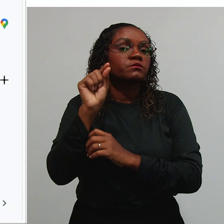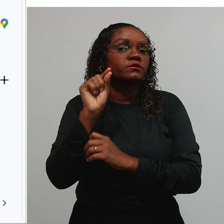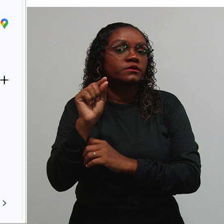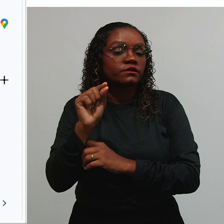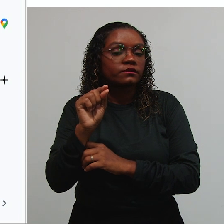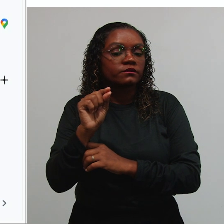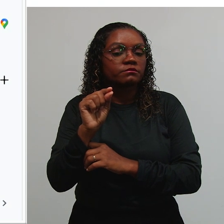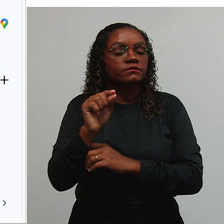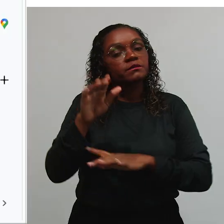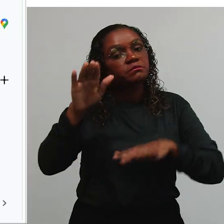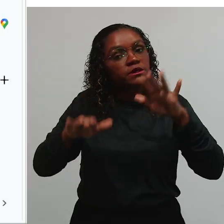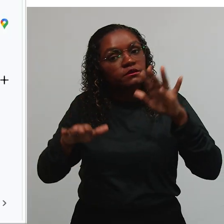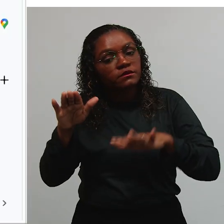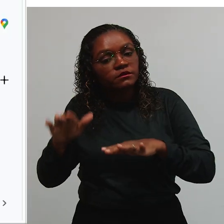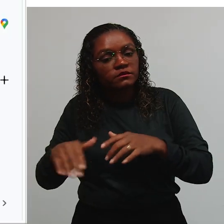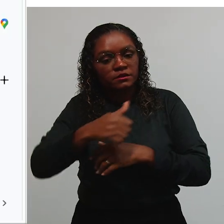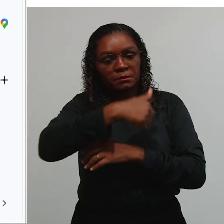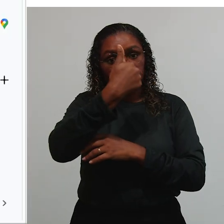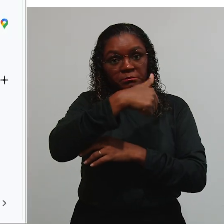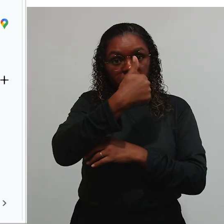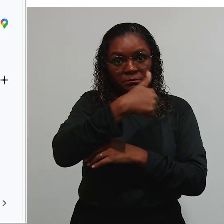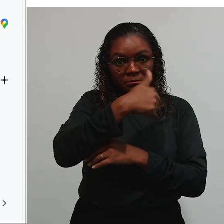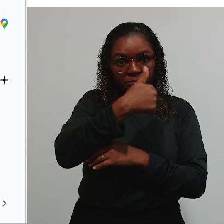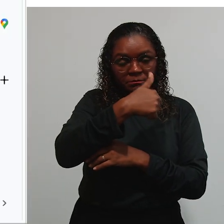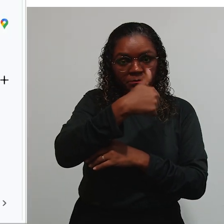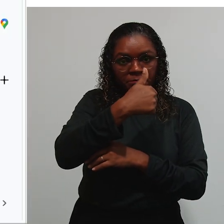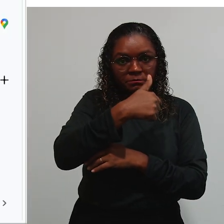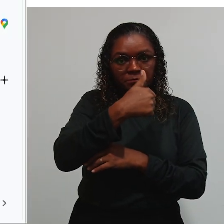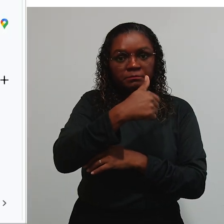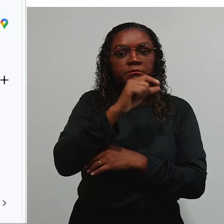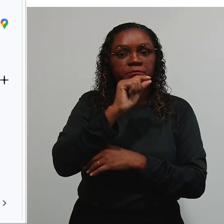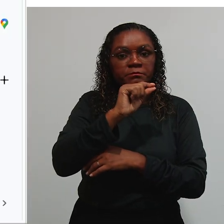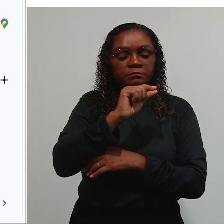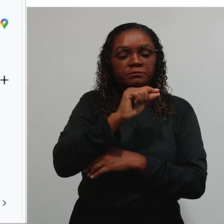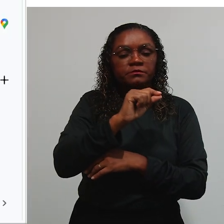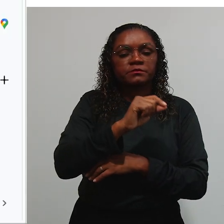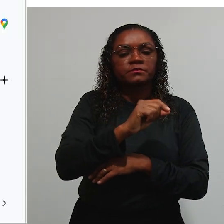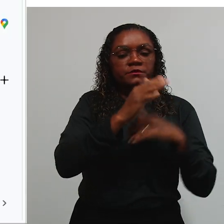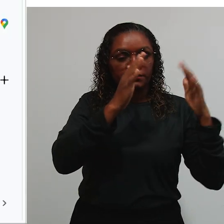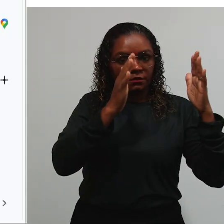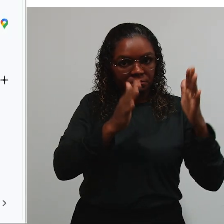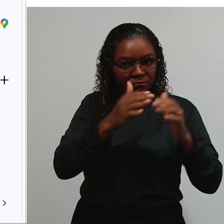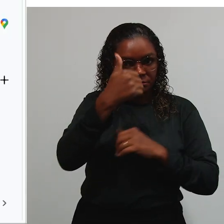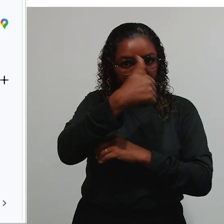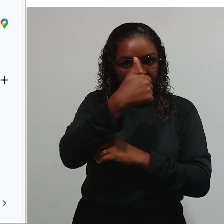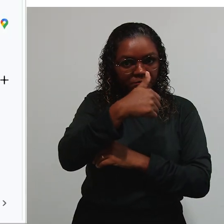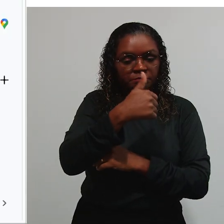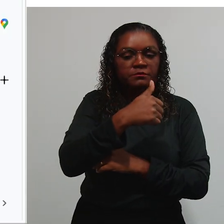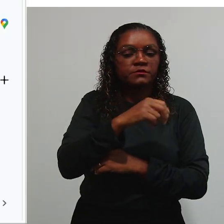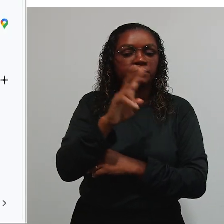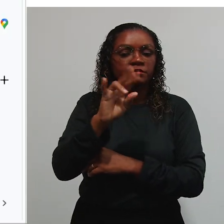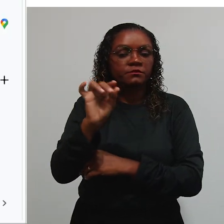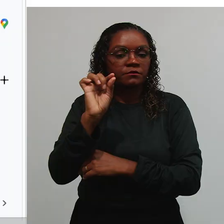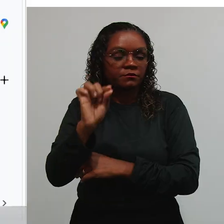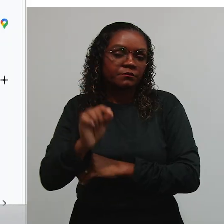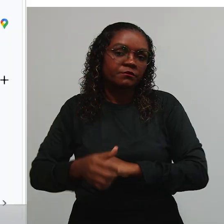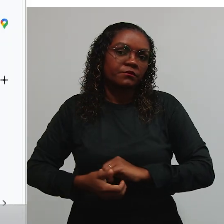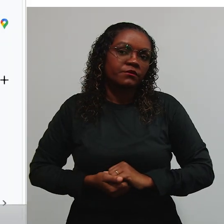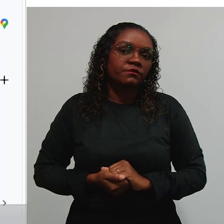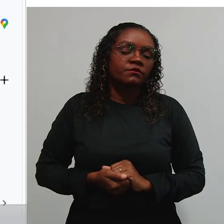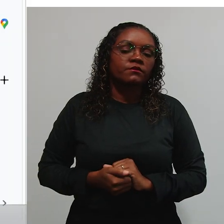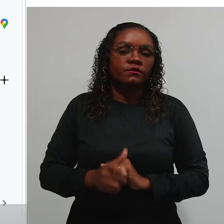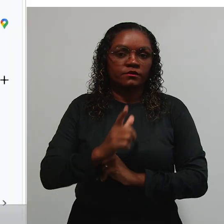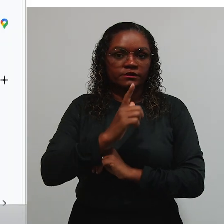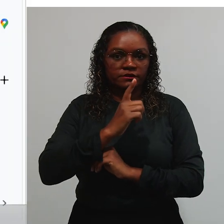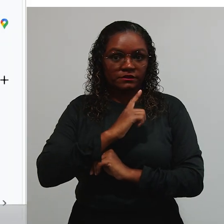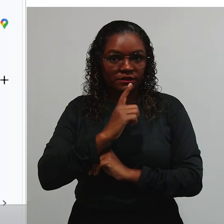quê? Geralmente, a primeira a sessão, digamos assim, vou mudar aqui, você